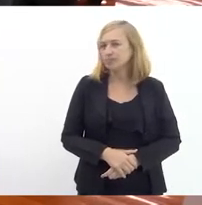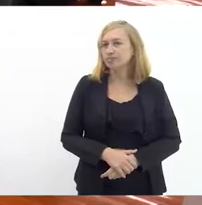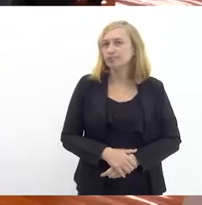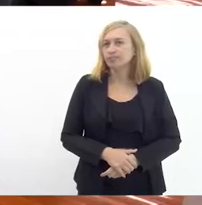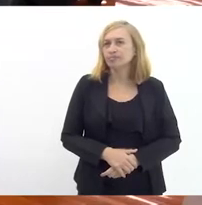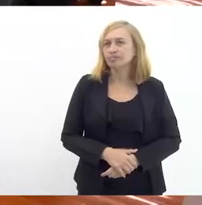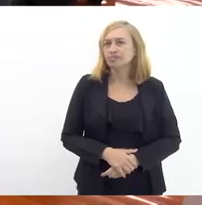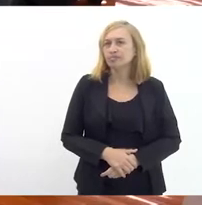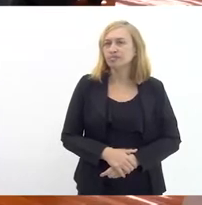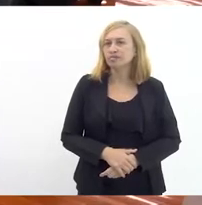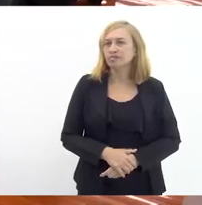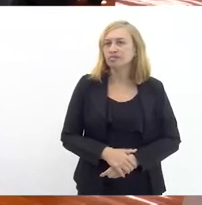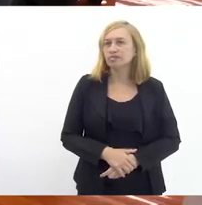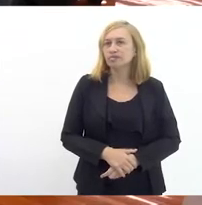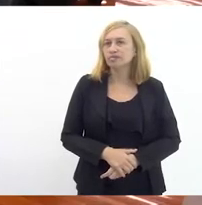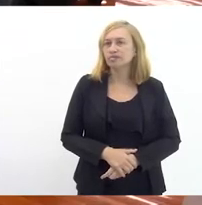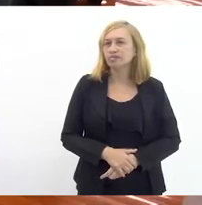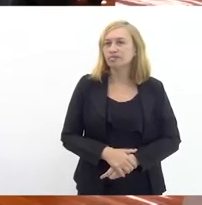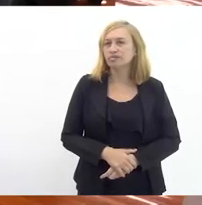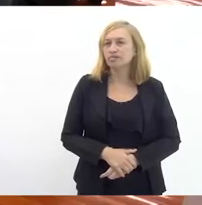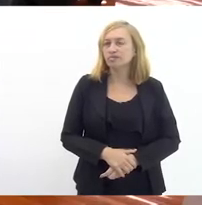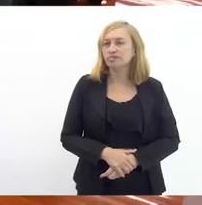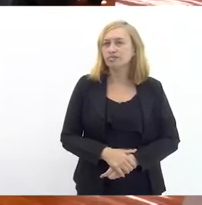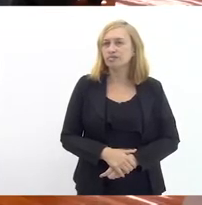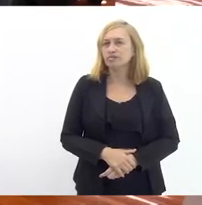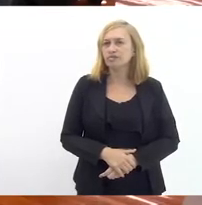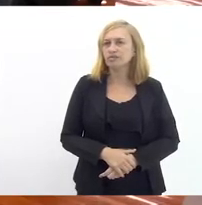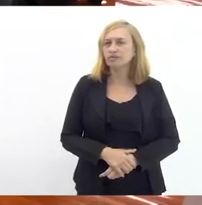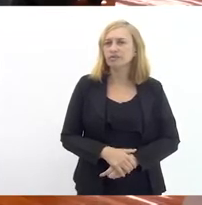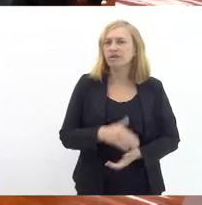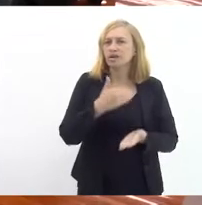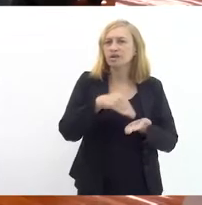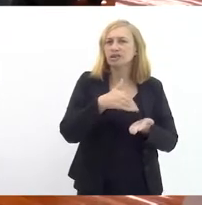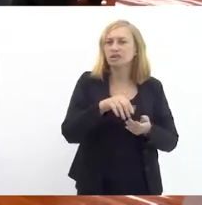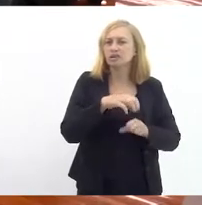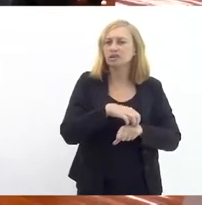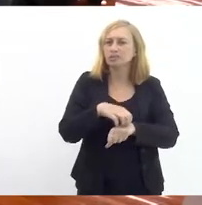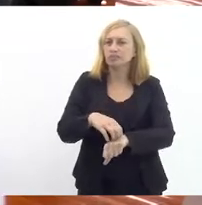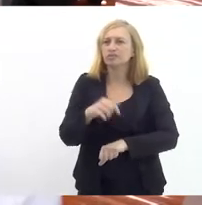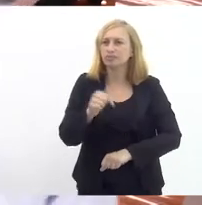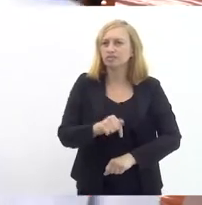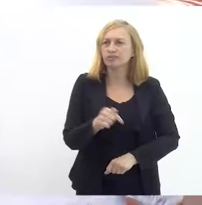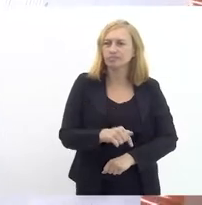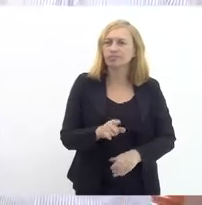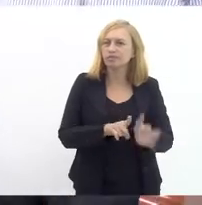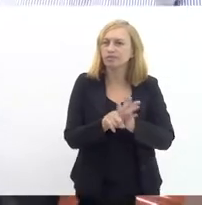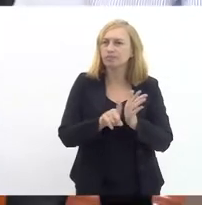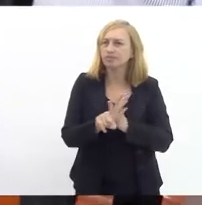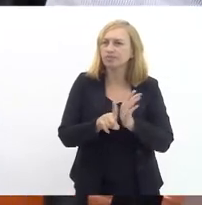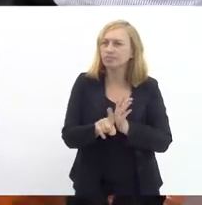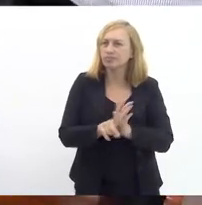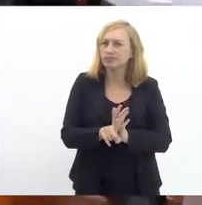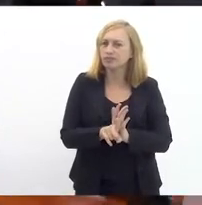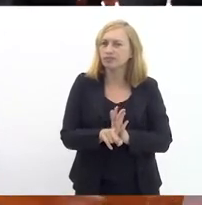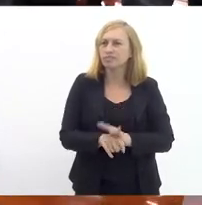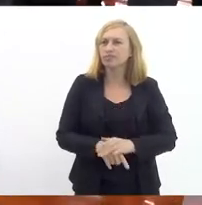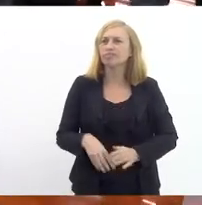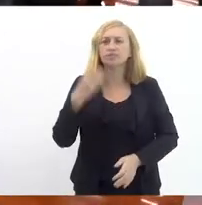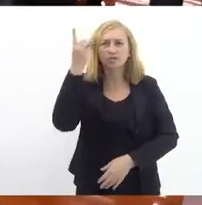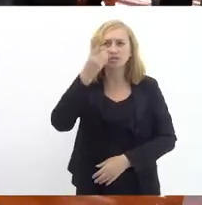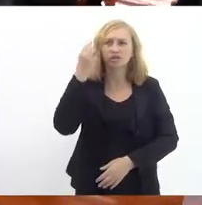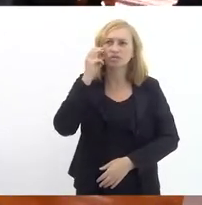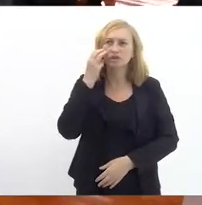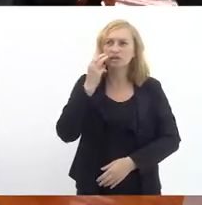Uhum. Agora tem que ser trans e supervia, né? Vamos ouvir a Secretaria de Transporte aqui, as perguntas que foram endereçadas pelo deputado Valdec.